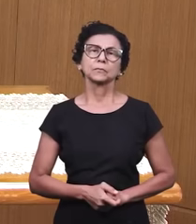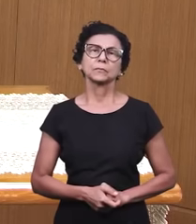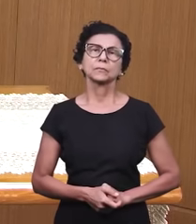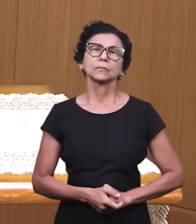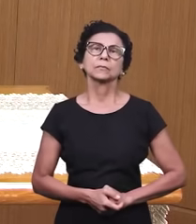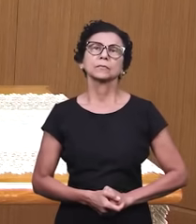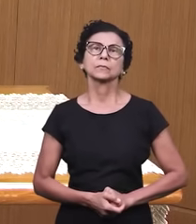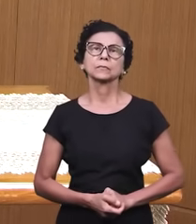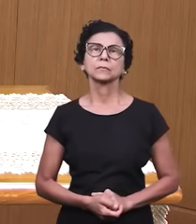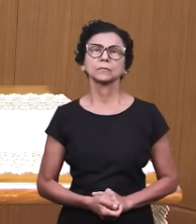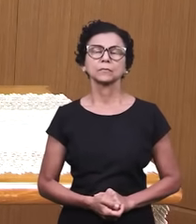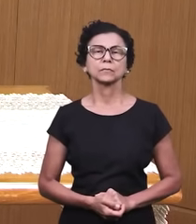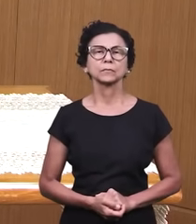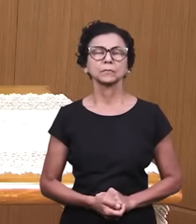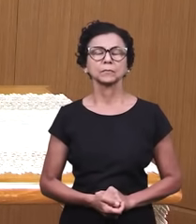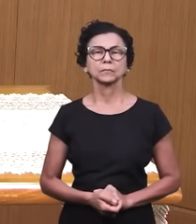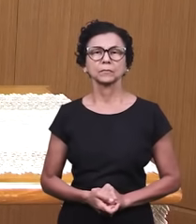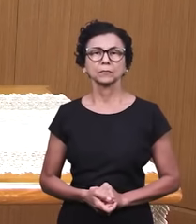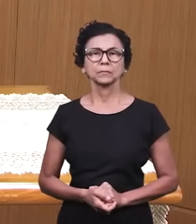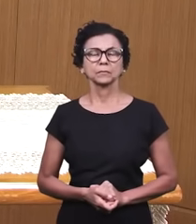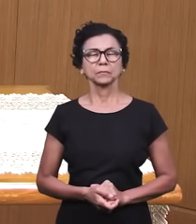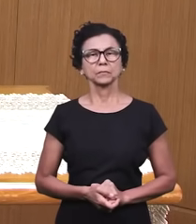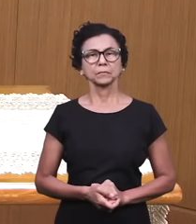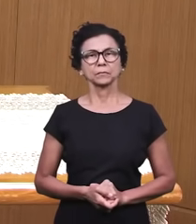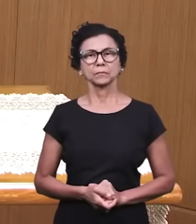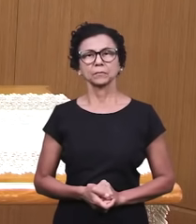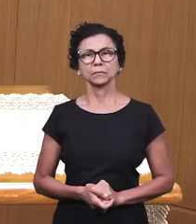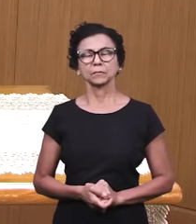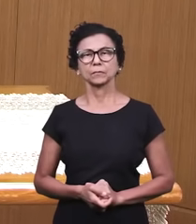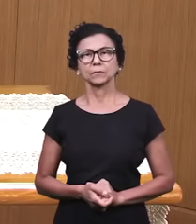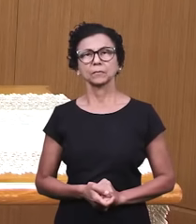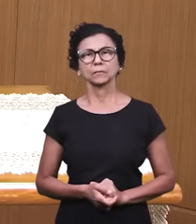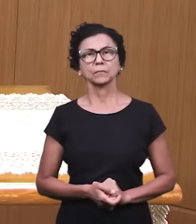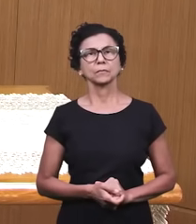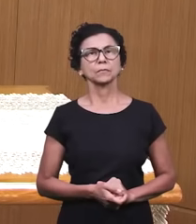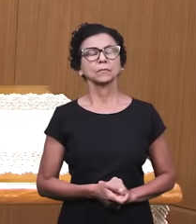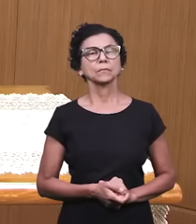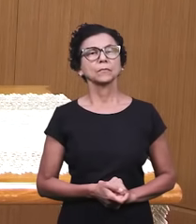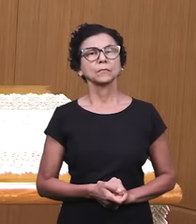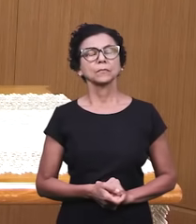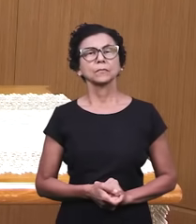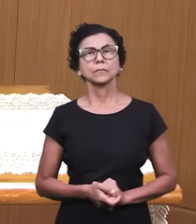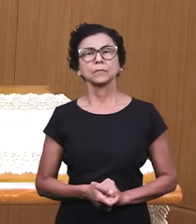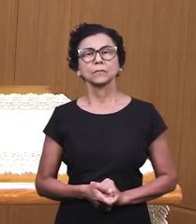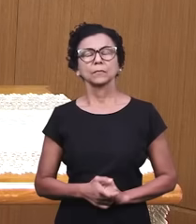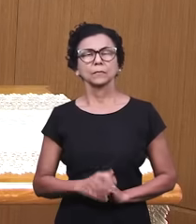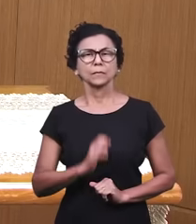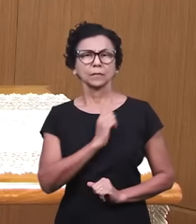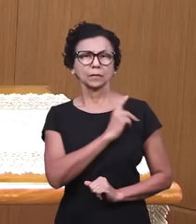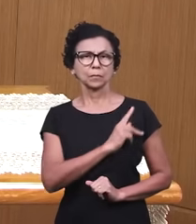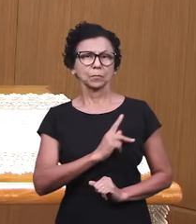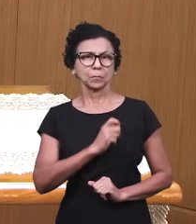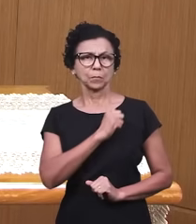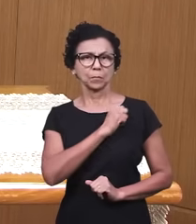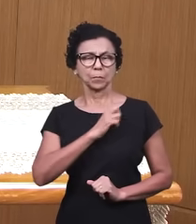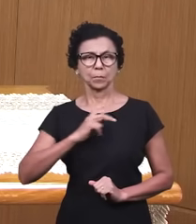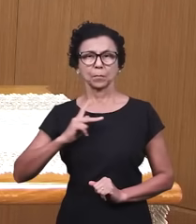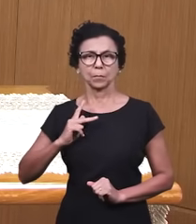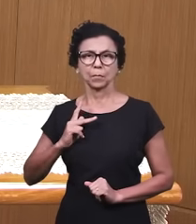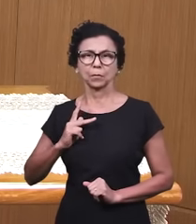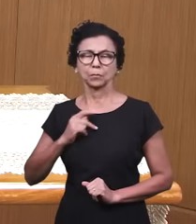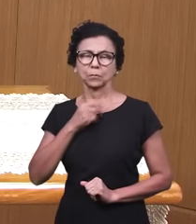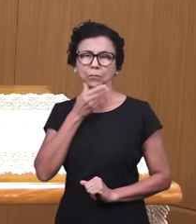Vemos aqui, aqueles que nos assistem nesta hora, que o apóstolo Paulo,